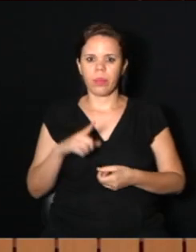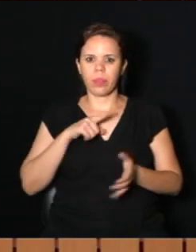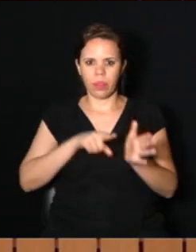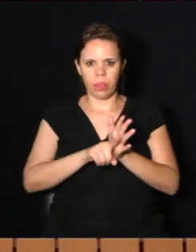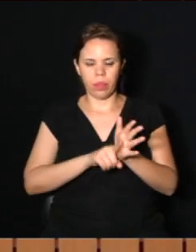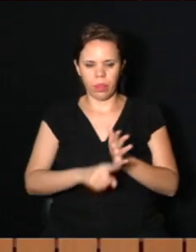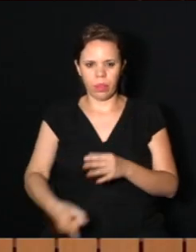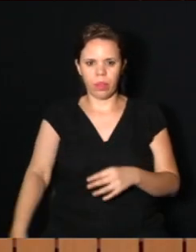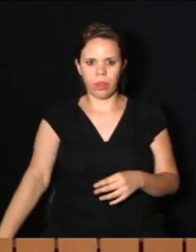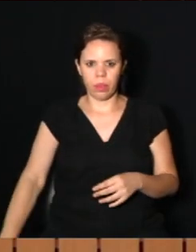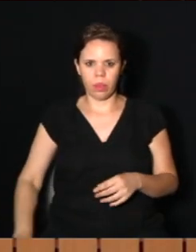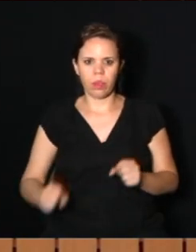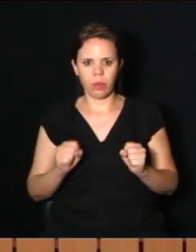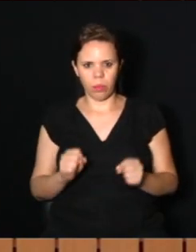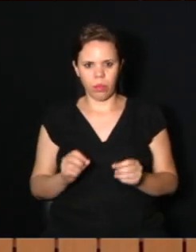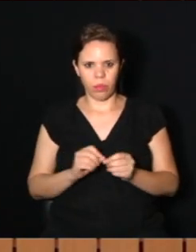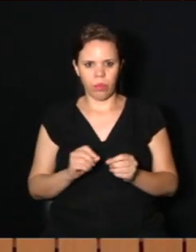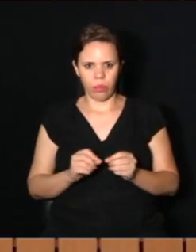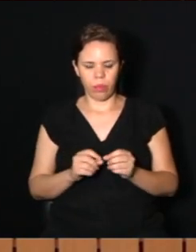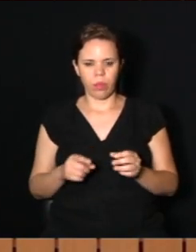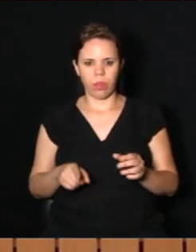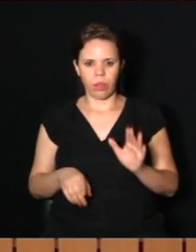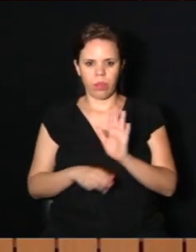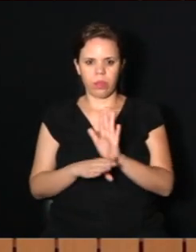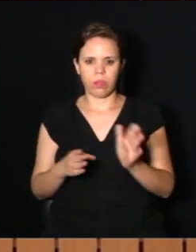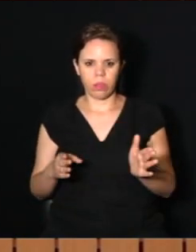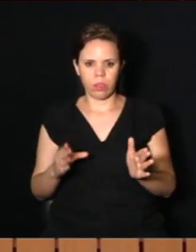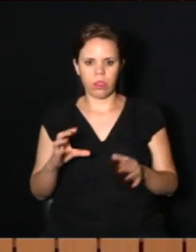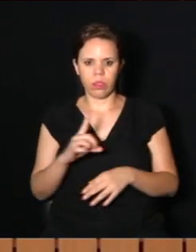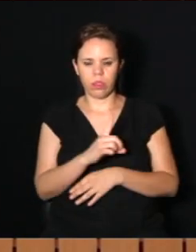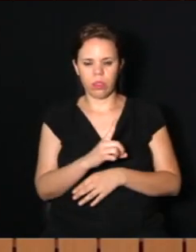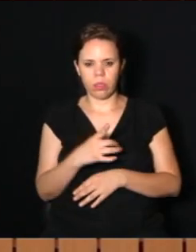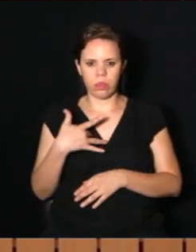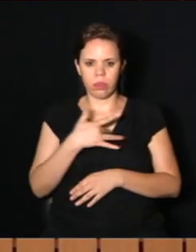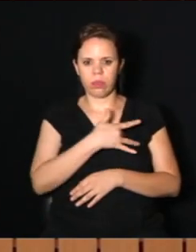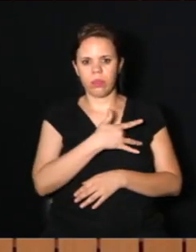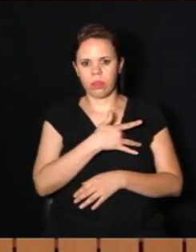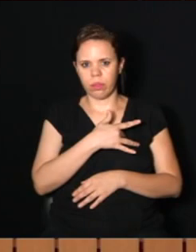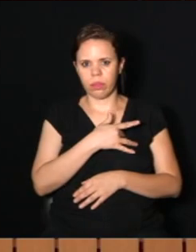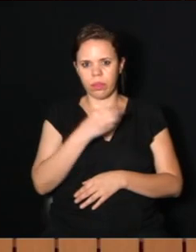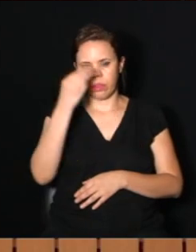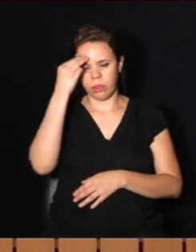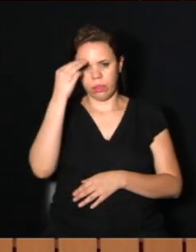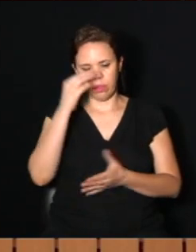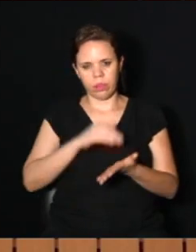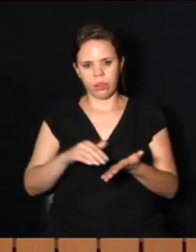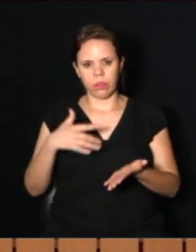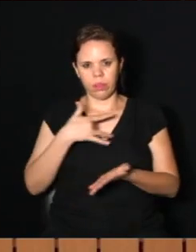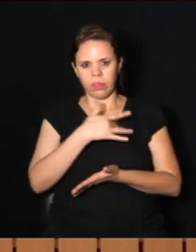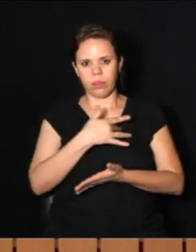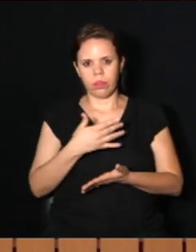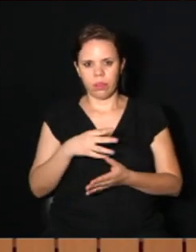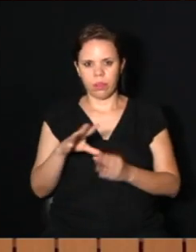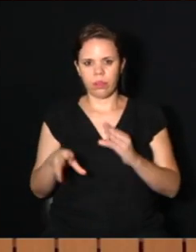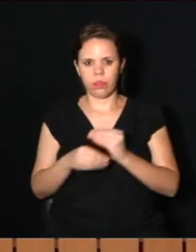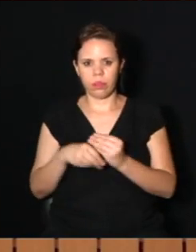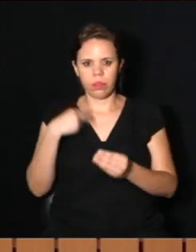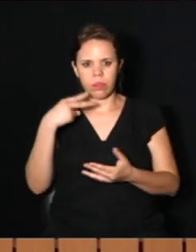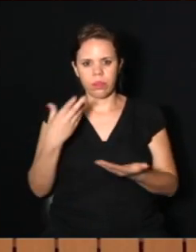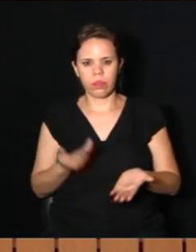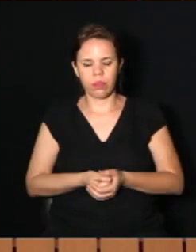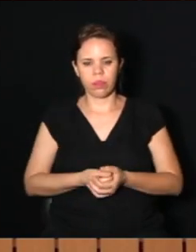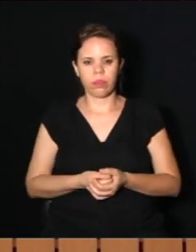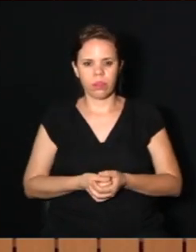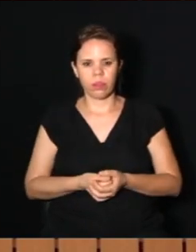que a gente pode ter, inclusive, subsidiado, né, pela Coordenação de Saúde Mental, a Secretaria de Saúde, até, inclusive, gostaria de complementar, vereador, que a